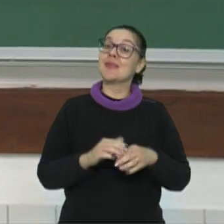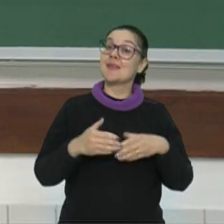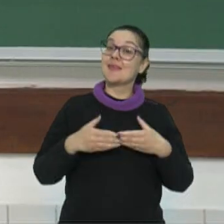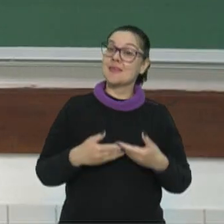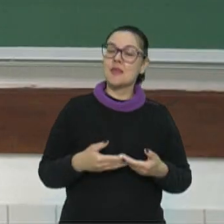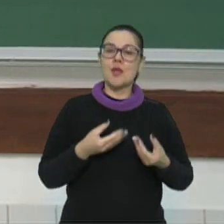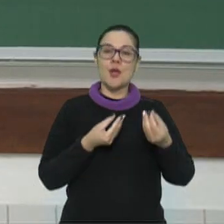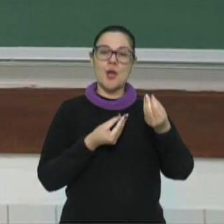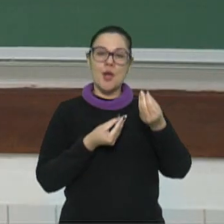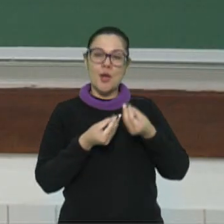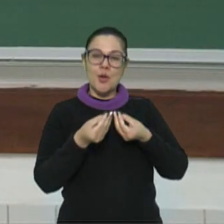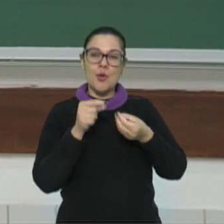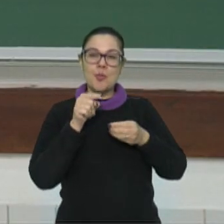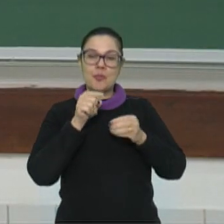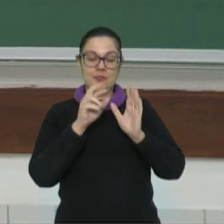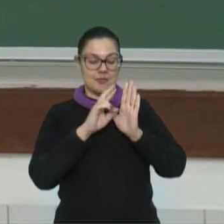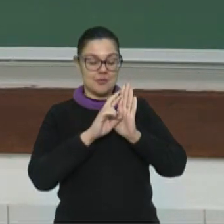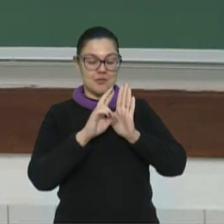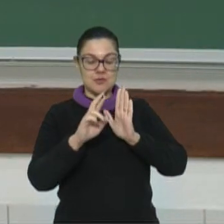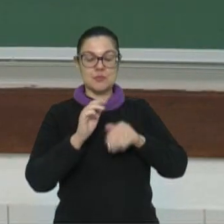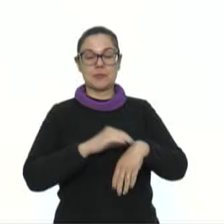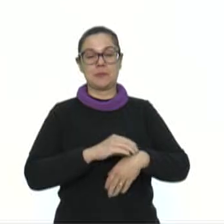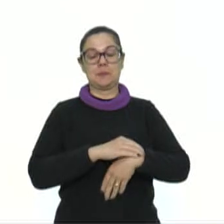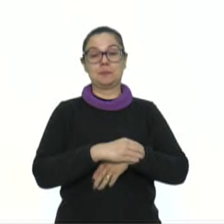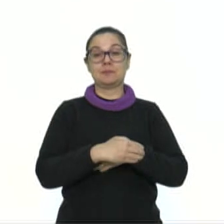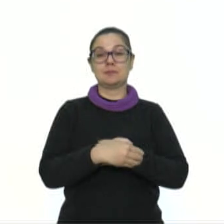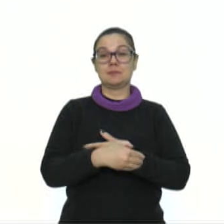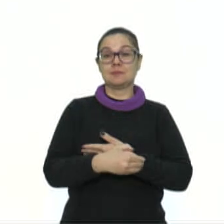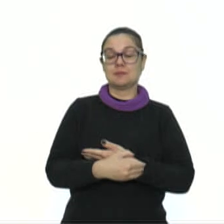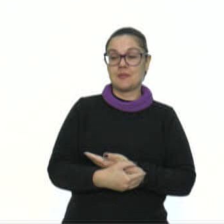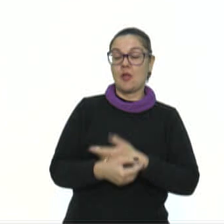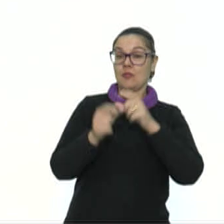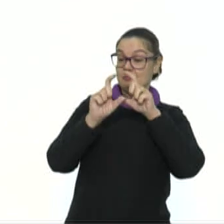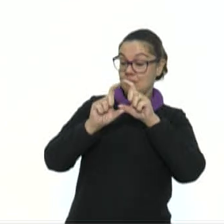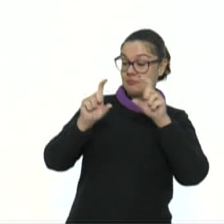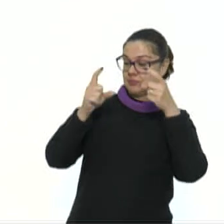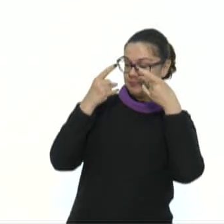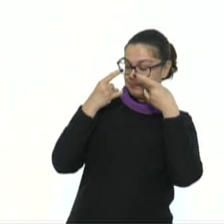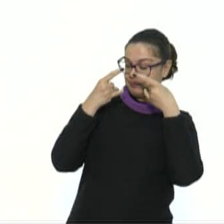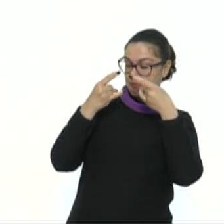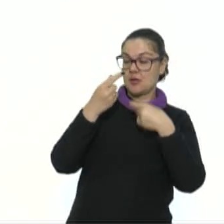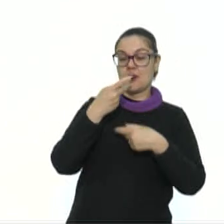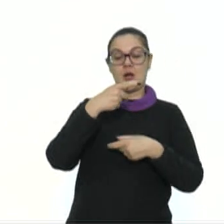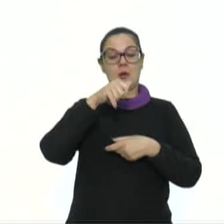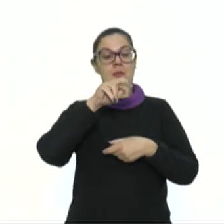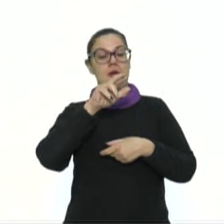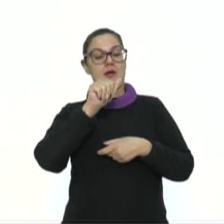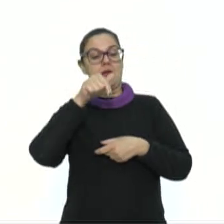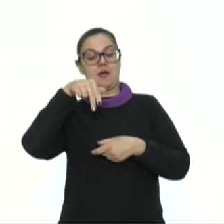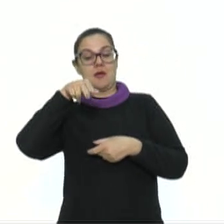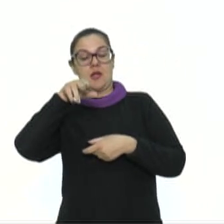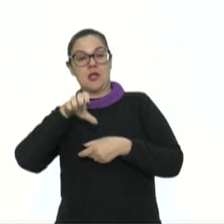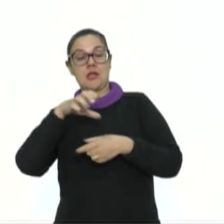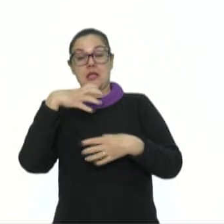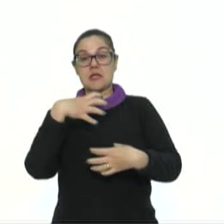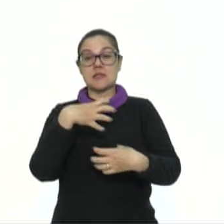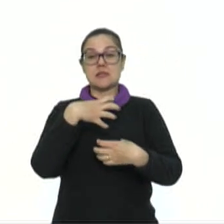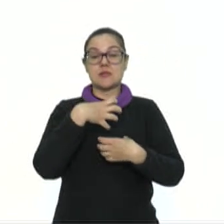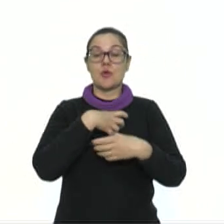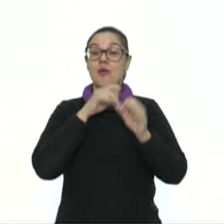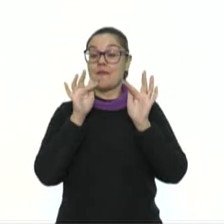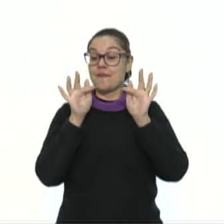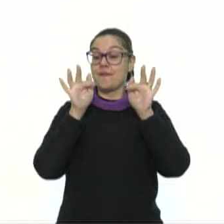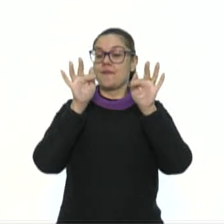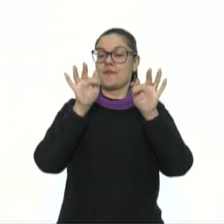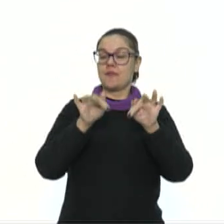Então, como que você respondeu, né? Olha lá. A expressão em destaque, que é o para quê, apresenta o sentido de